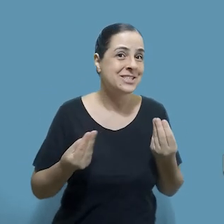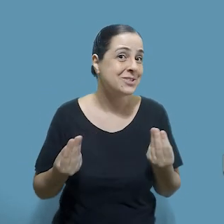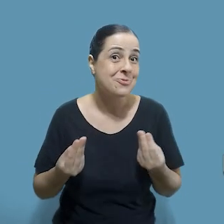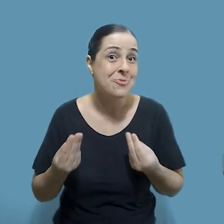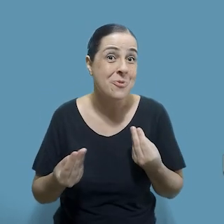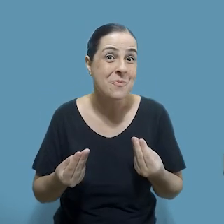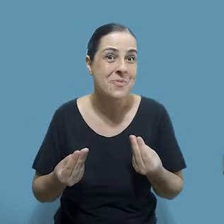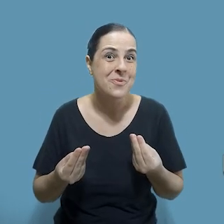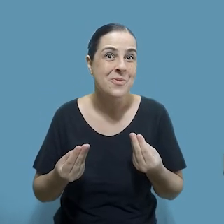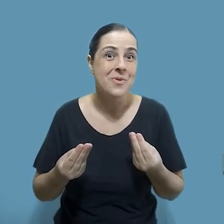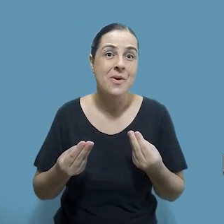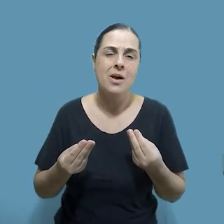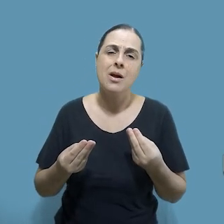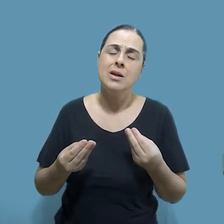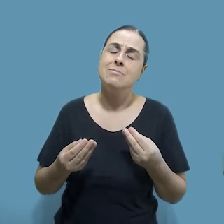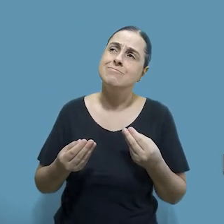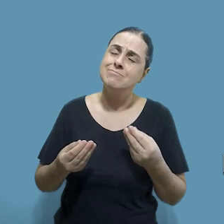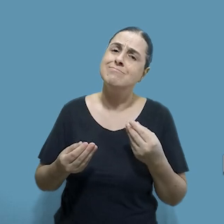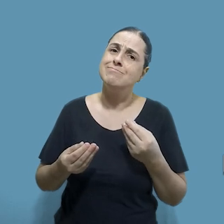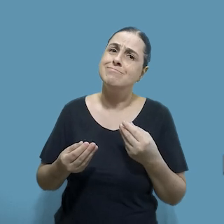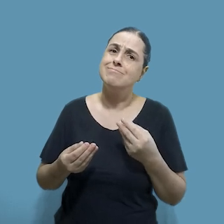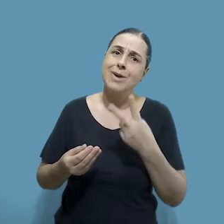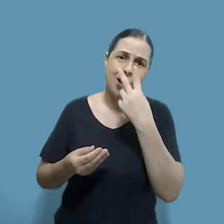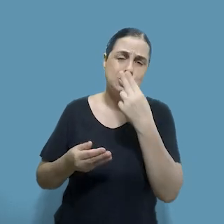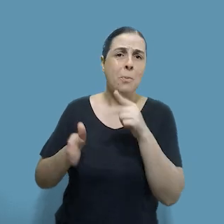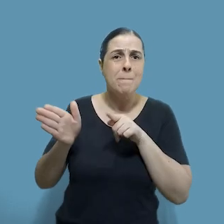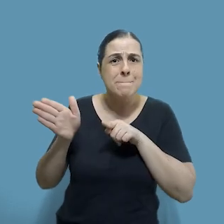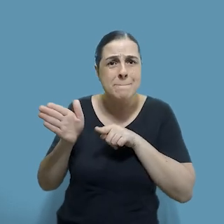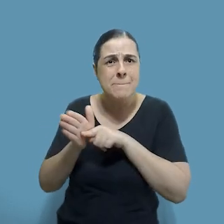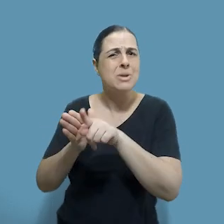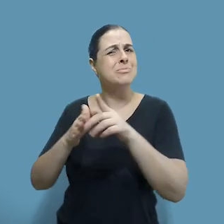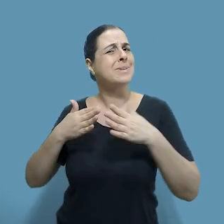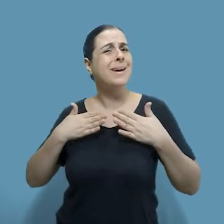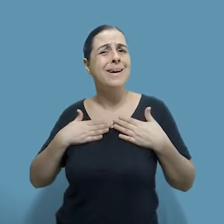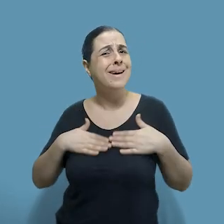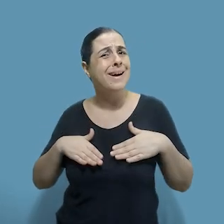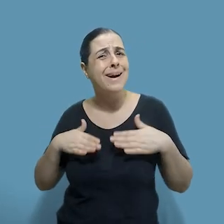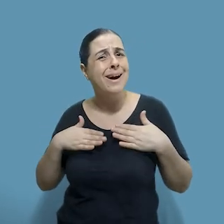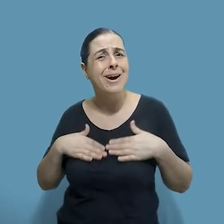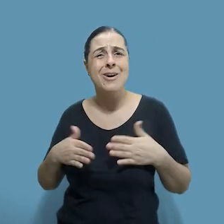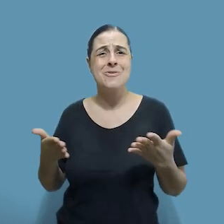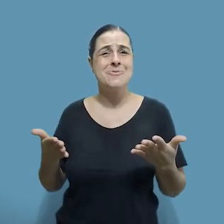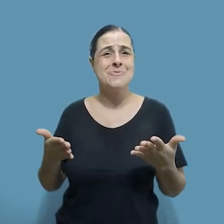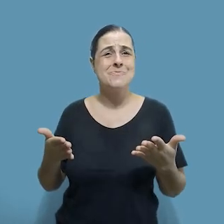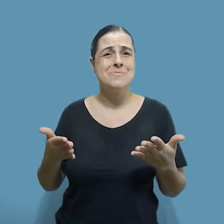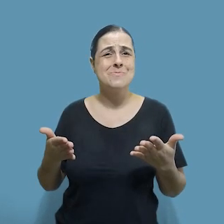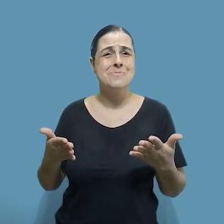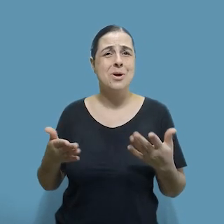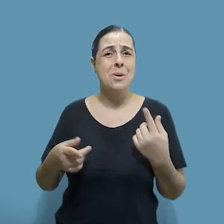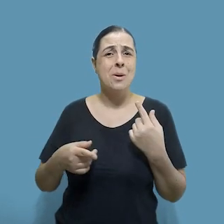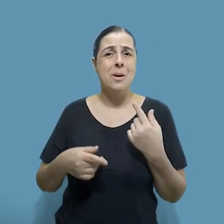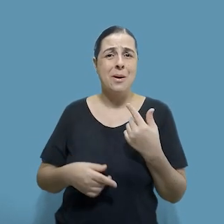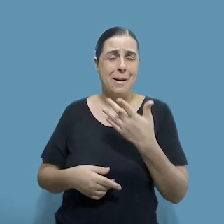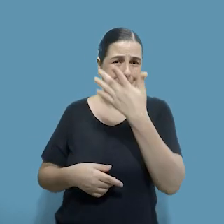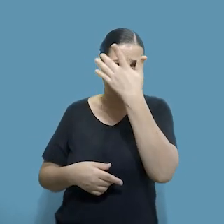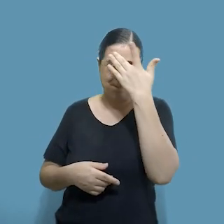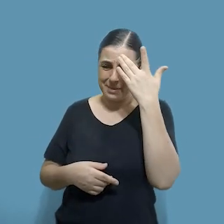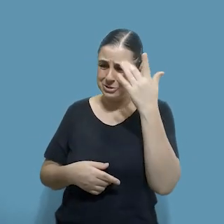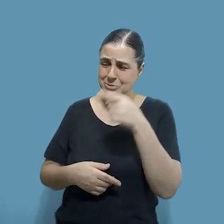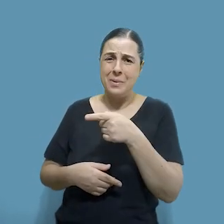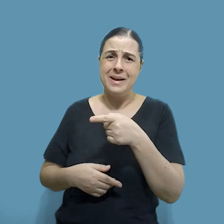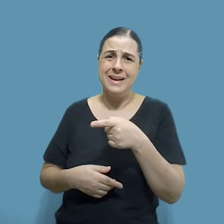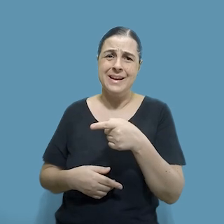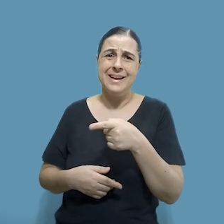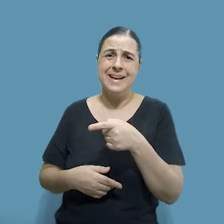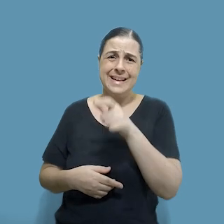perguntar, e perguntar com tranquilidade, com naturalidade. A pessoa já percebeu que ela tem uma deficiência, você não vai contar nenhuma novidade